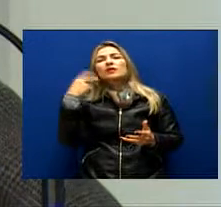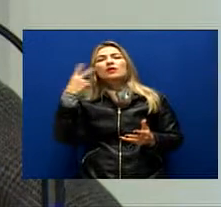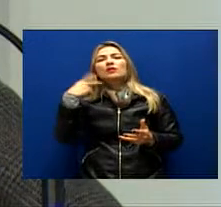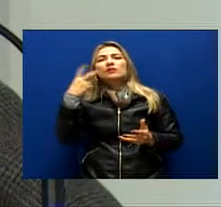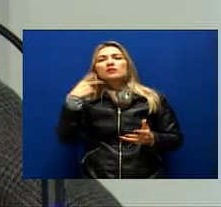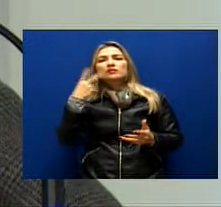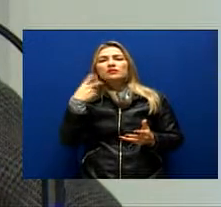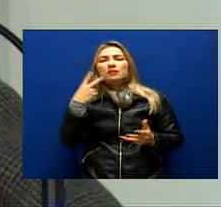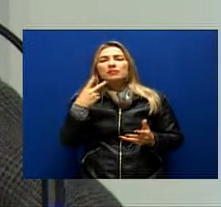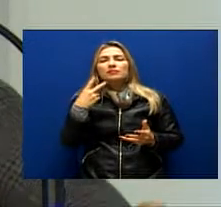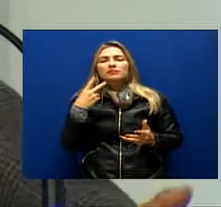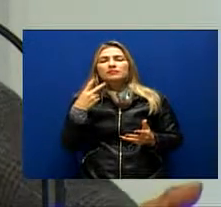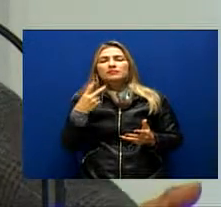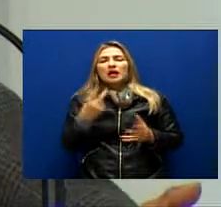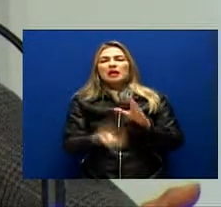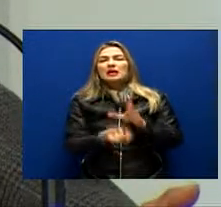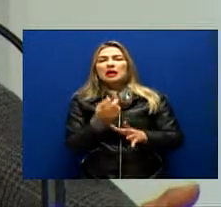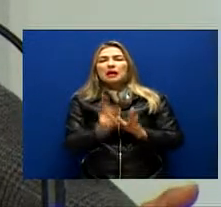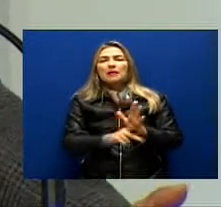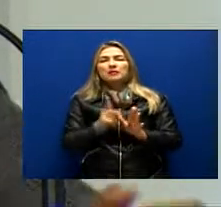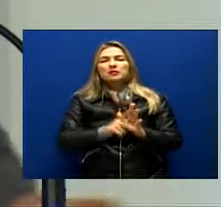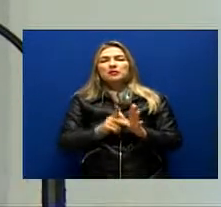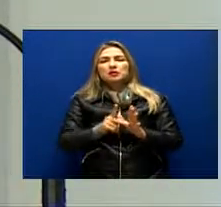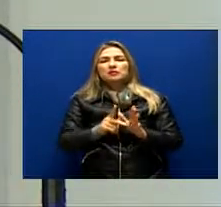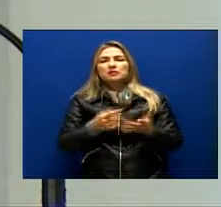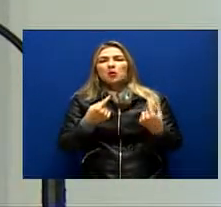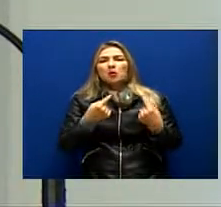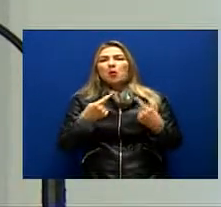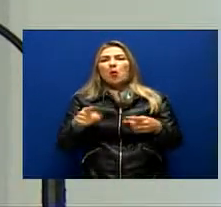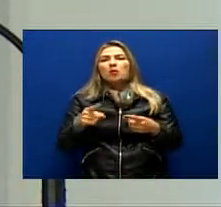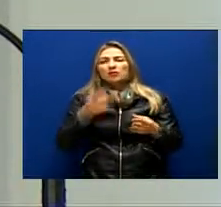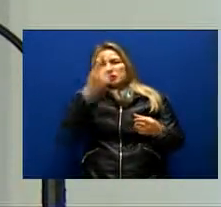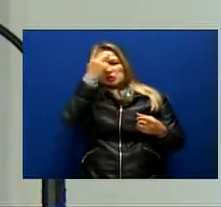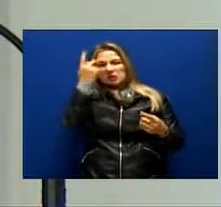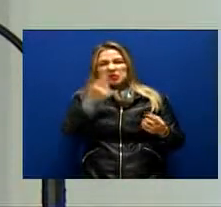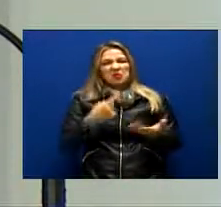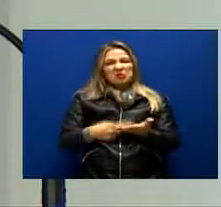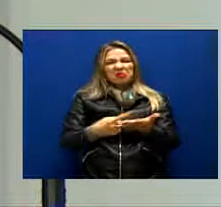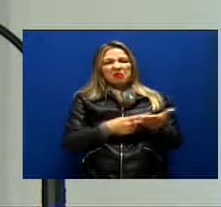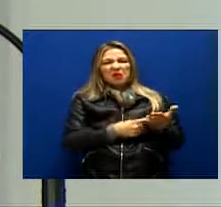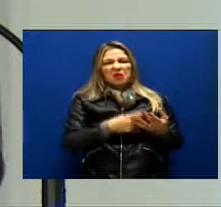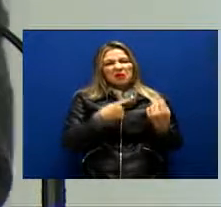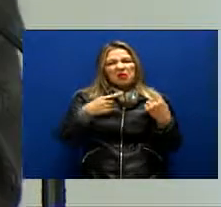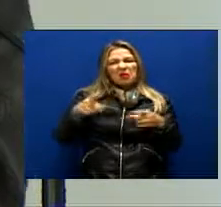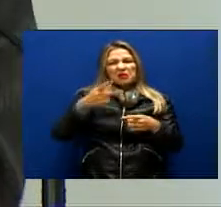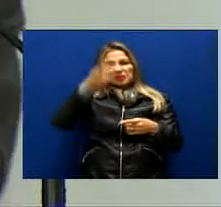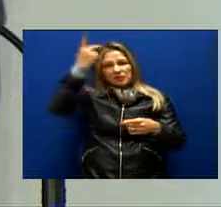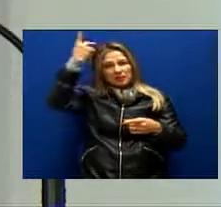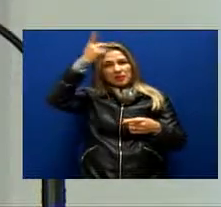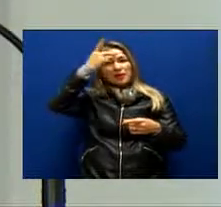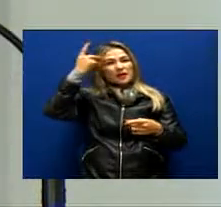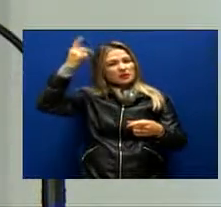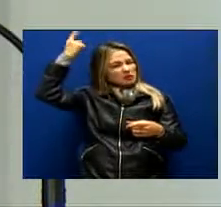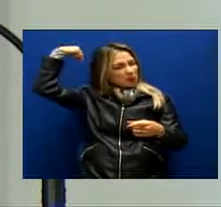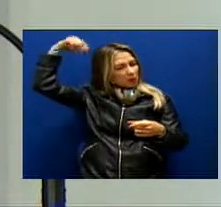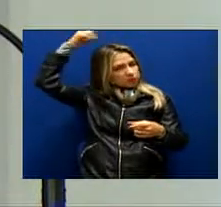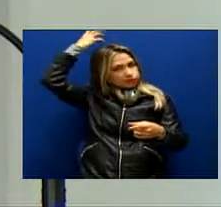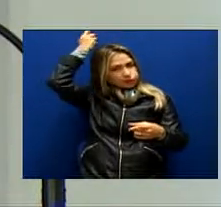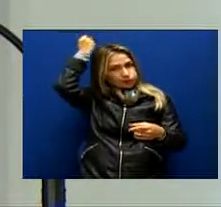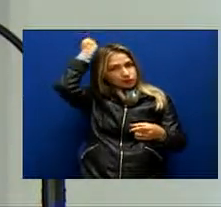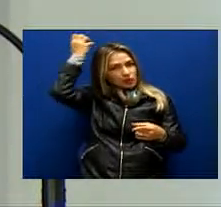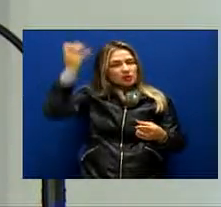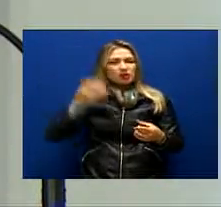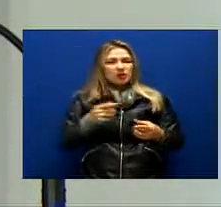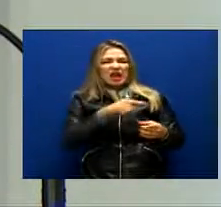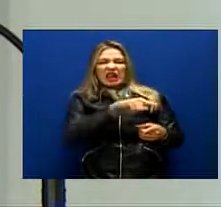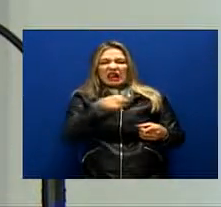Não. É a opção dele. Ele sabia que ao ser diferente, ele podia sofrer algum